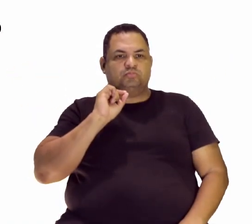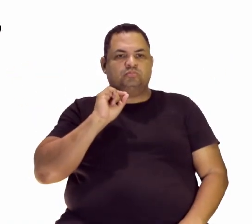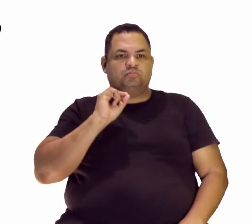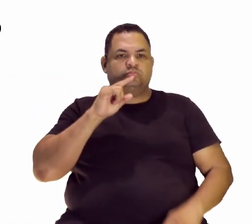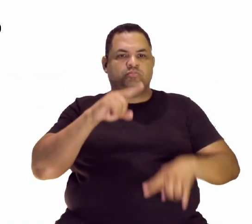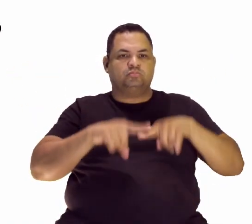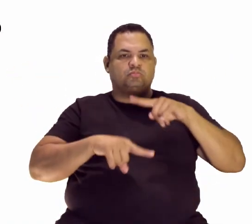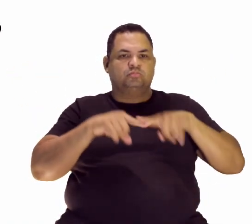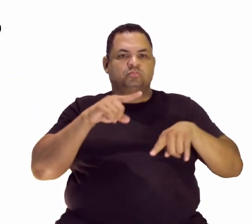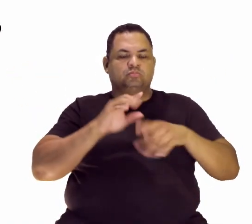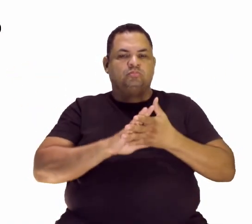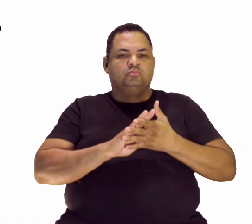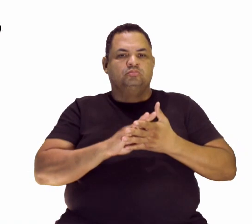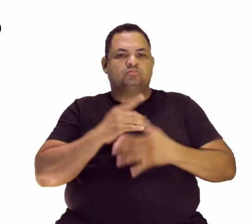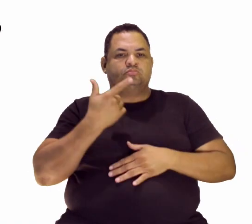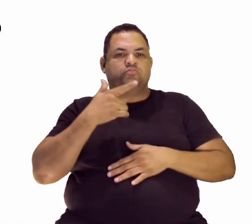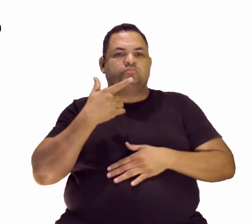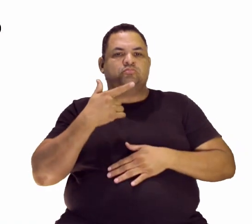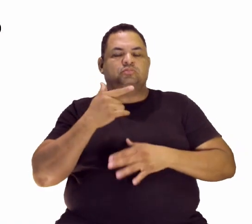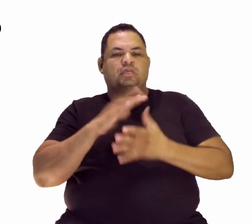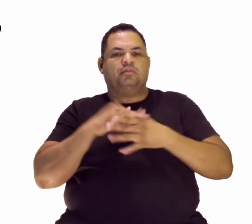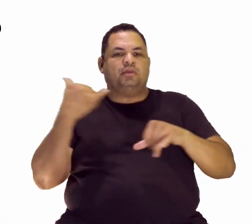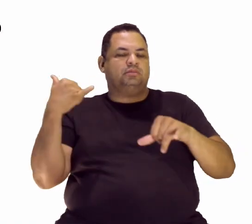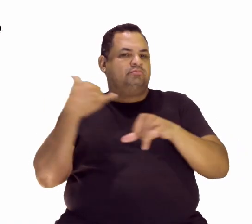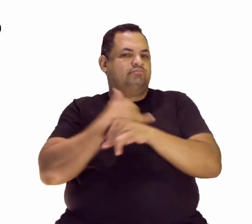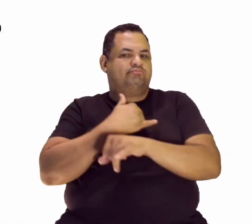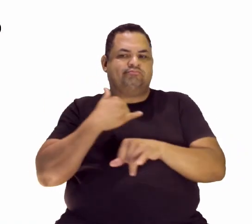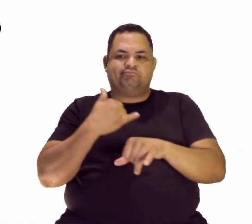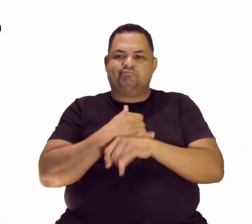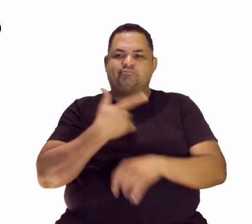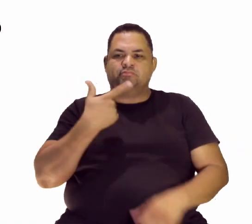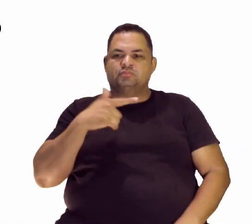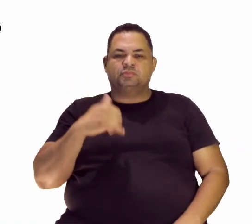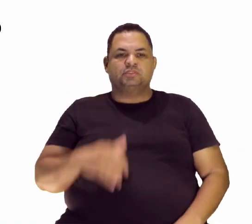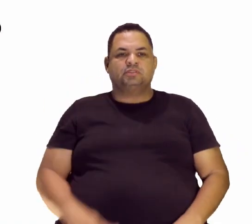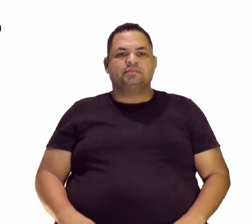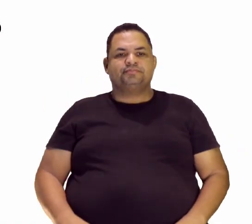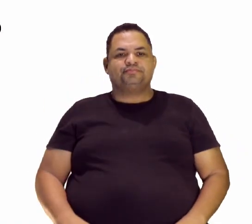é um elemento ametálico, quer dizer, não é metal,